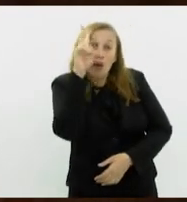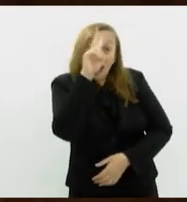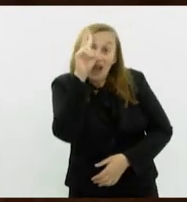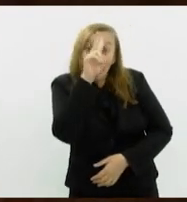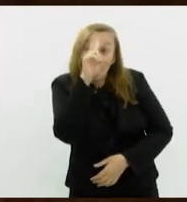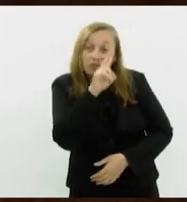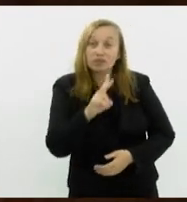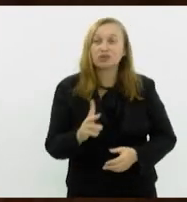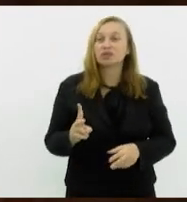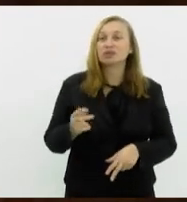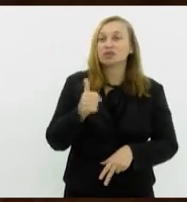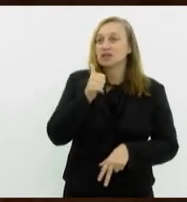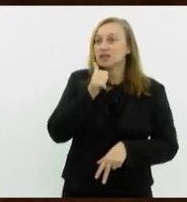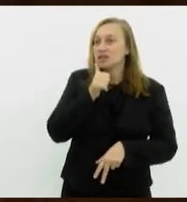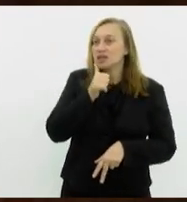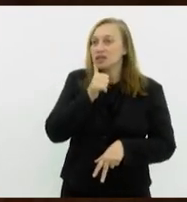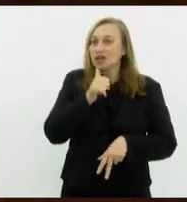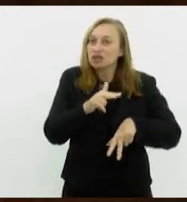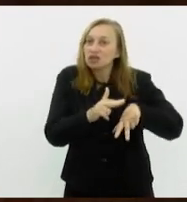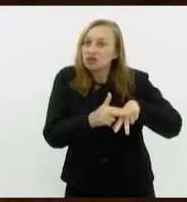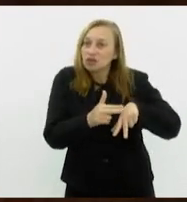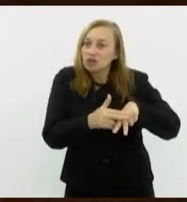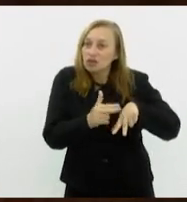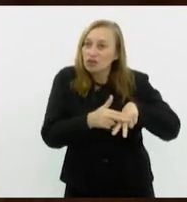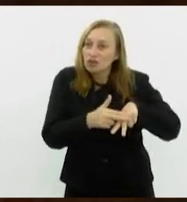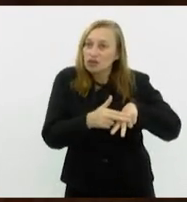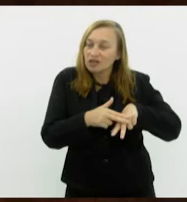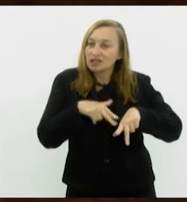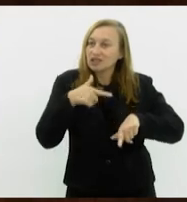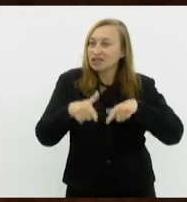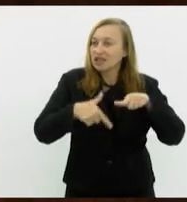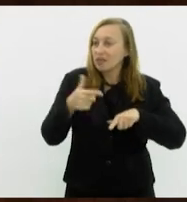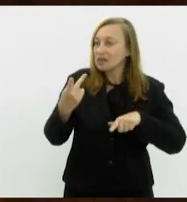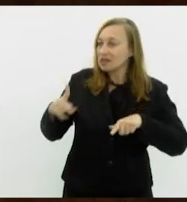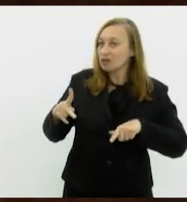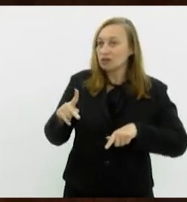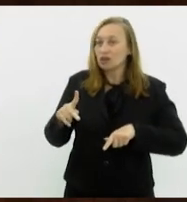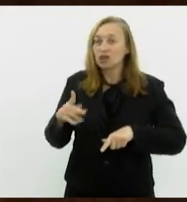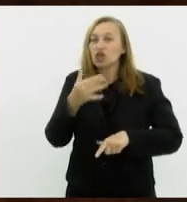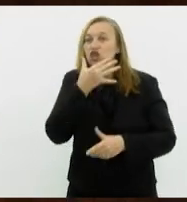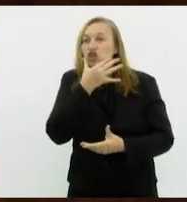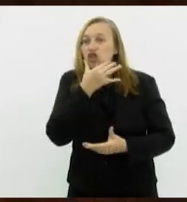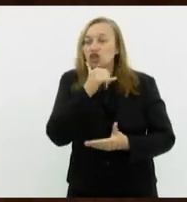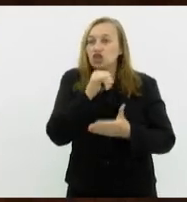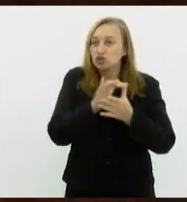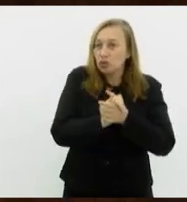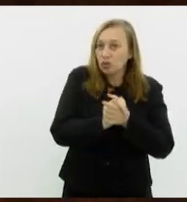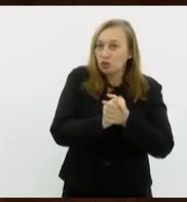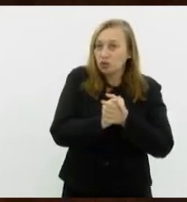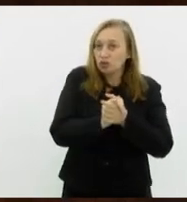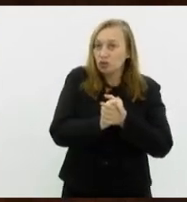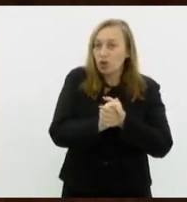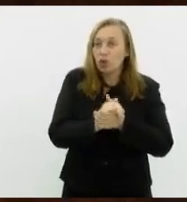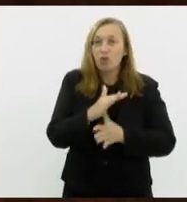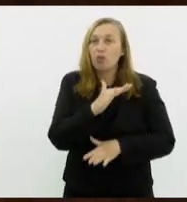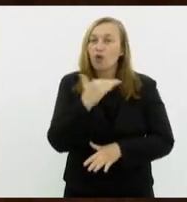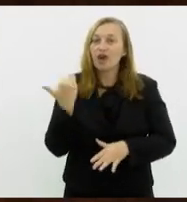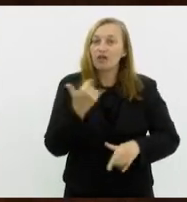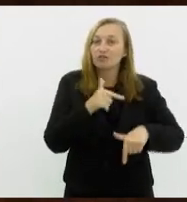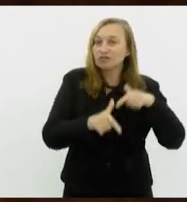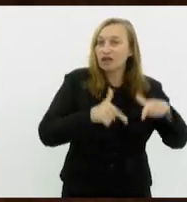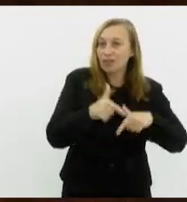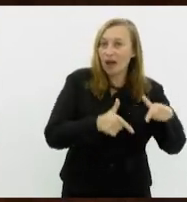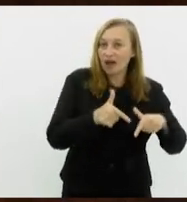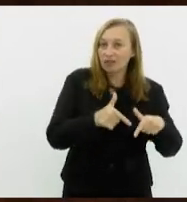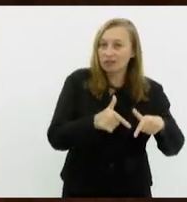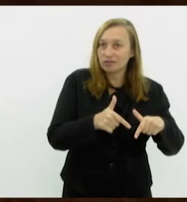as viúvas por ato de serviço, ou seja, que seus maridos ou esposos morreram em ação